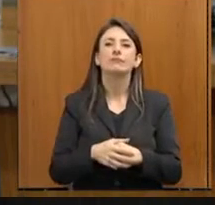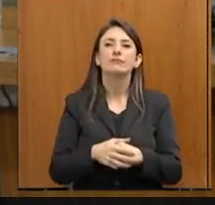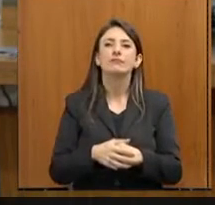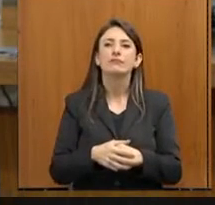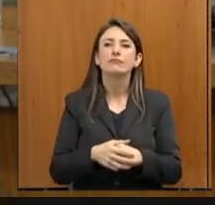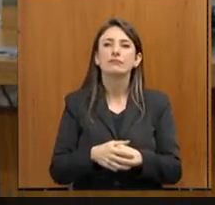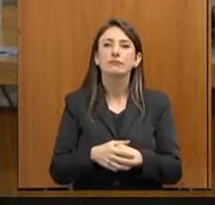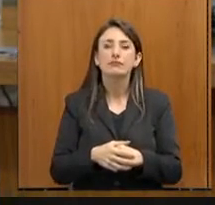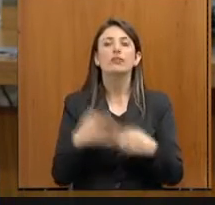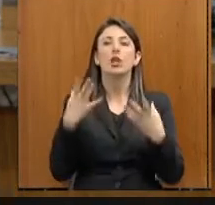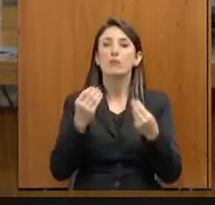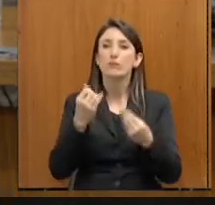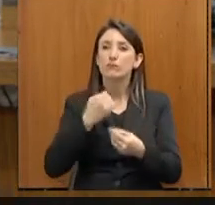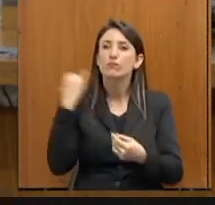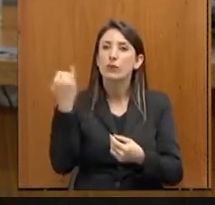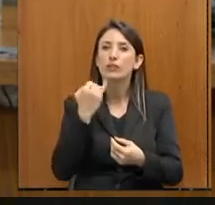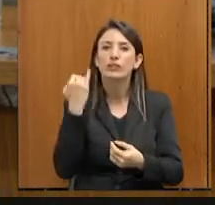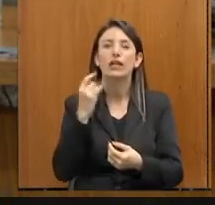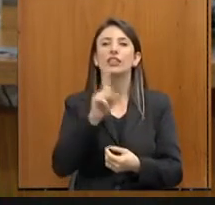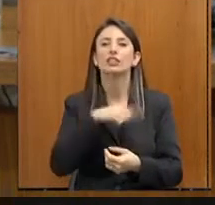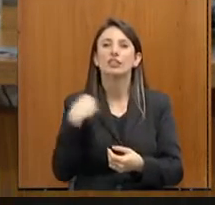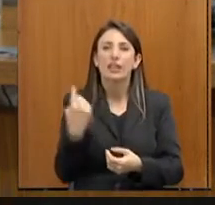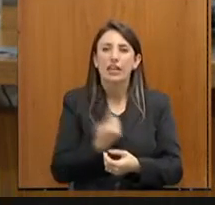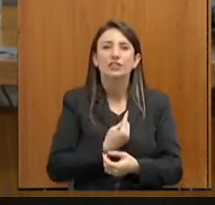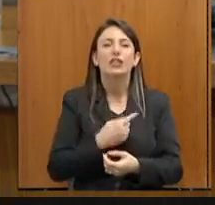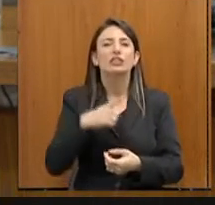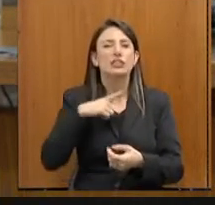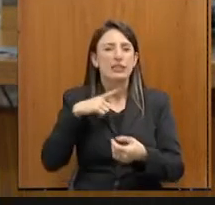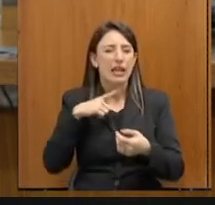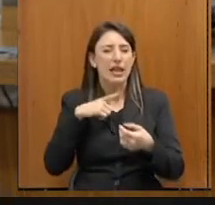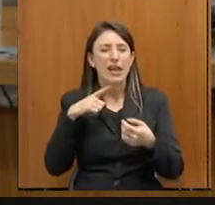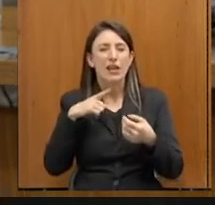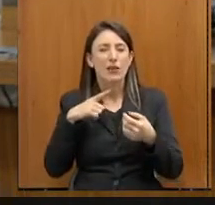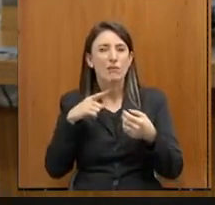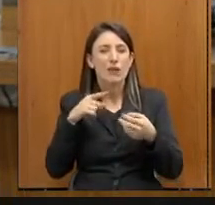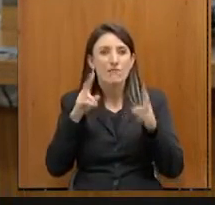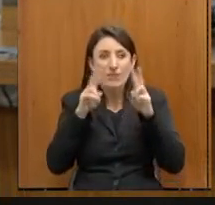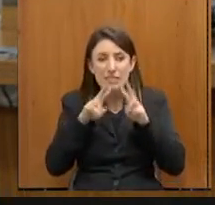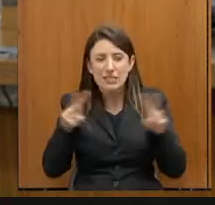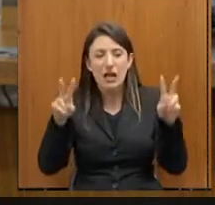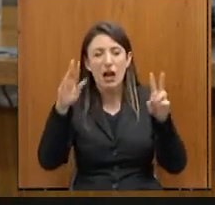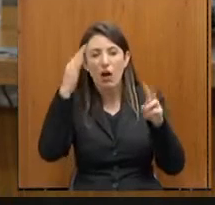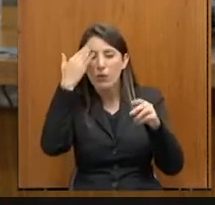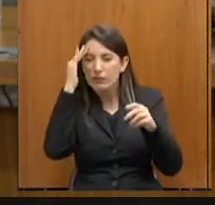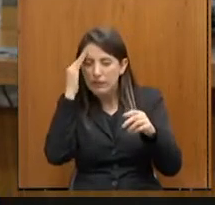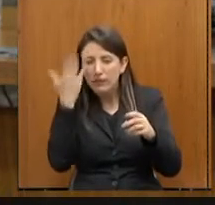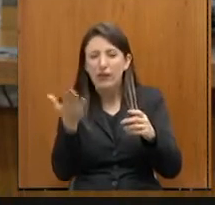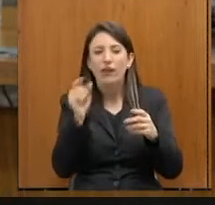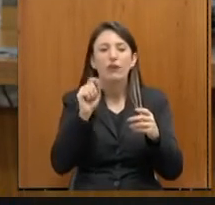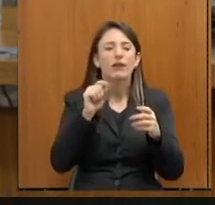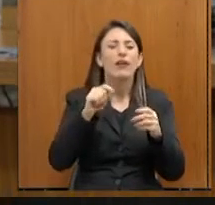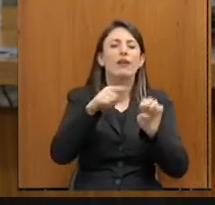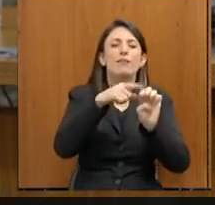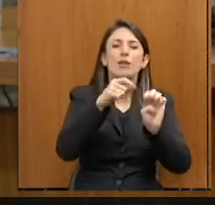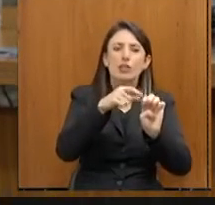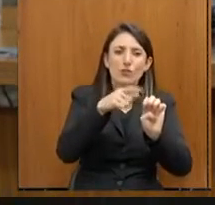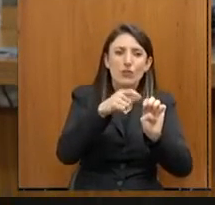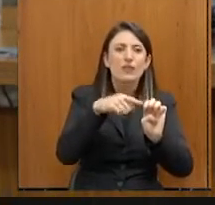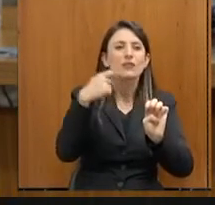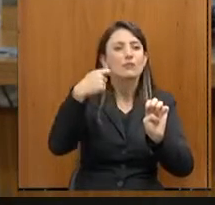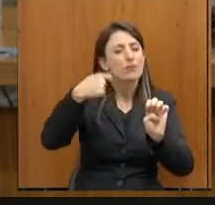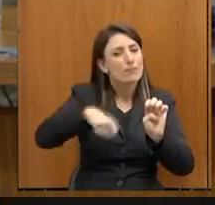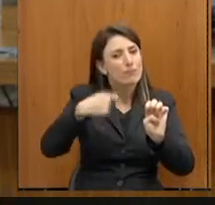muito importante Oi gente tenha visão de que o empreendedorismo precisa de